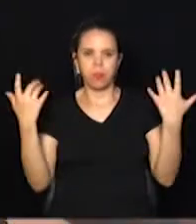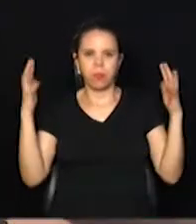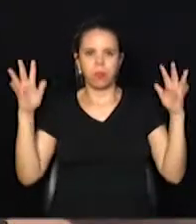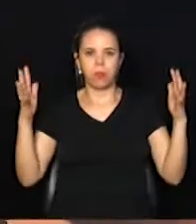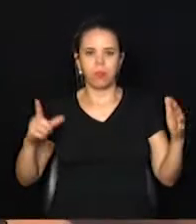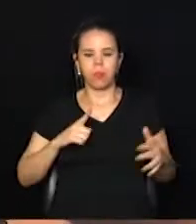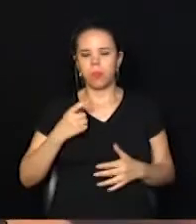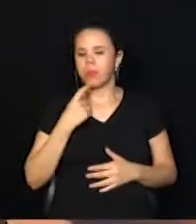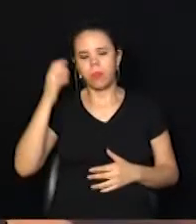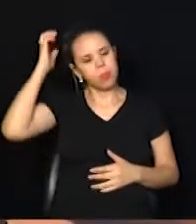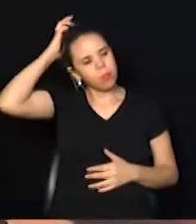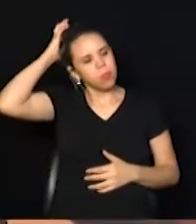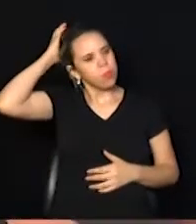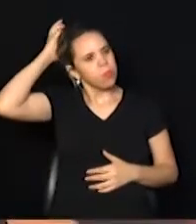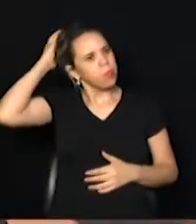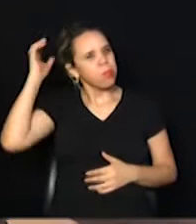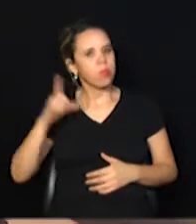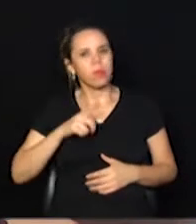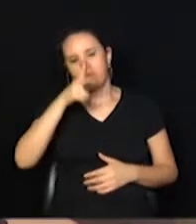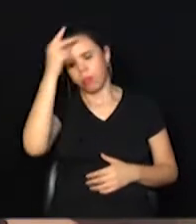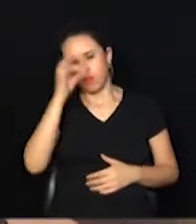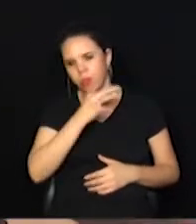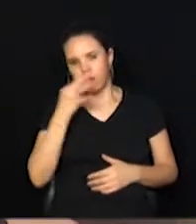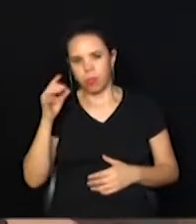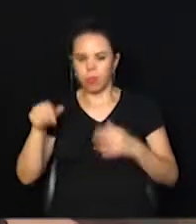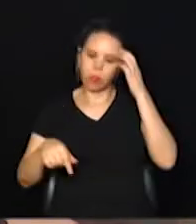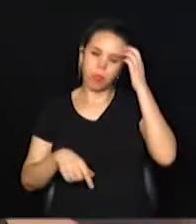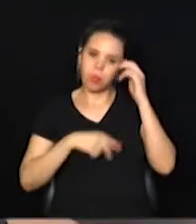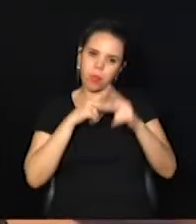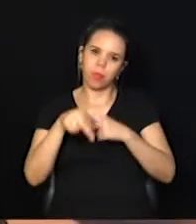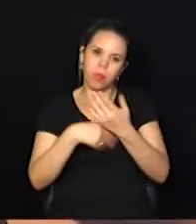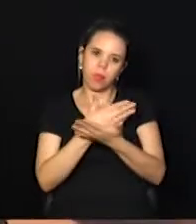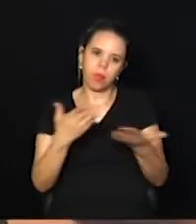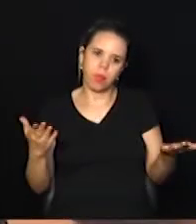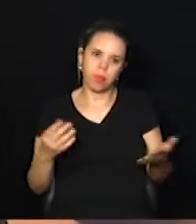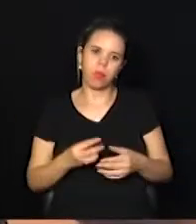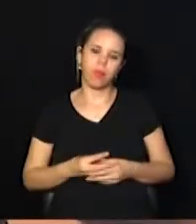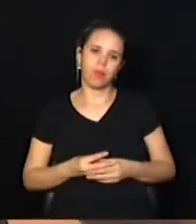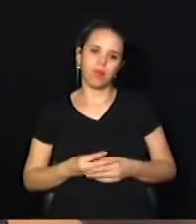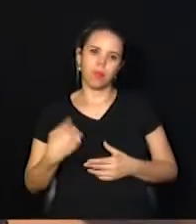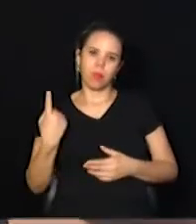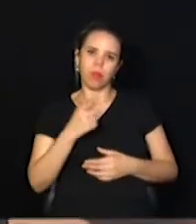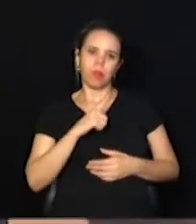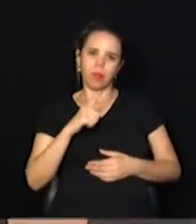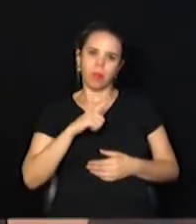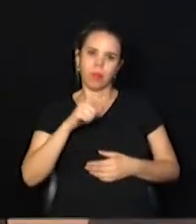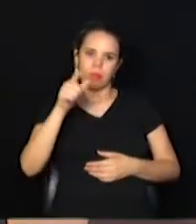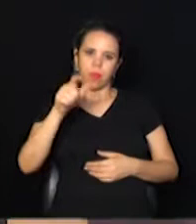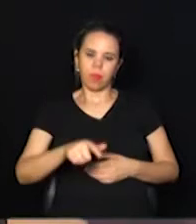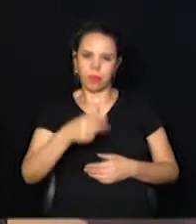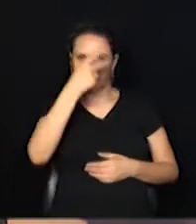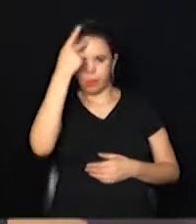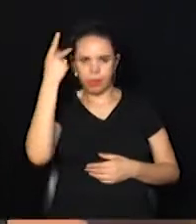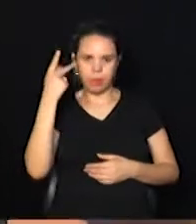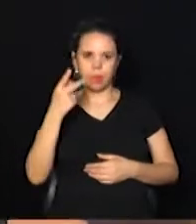tendo em Campinas, finalmente uma prefeitura que era do povo para o povo, e a gente teve esse